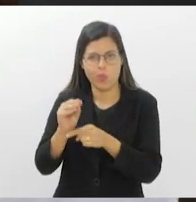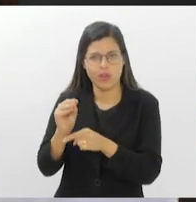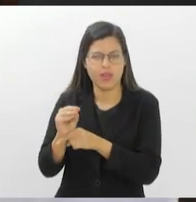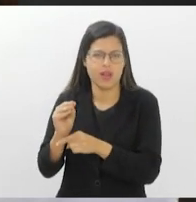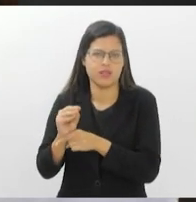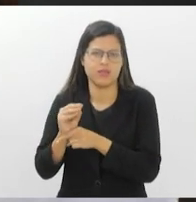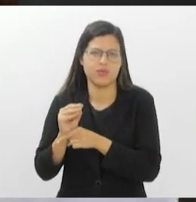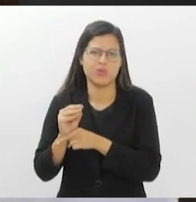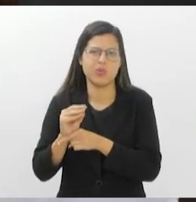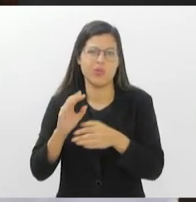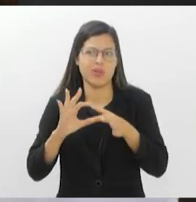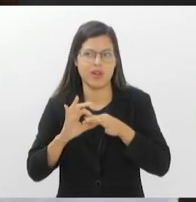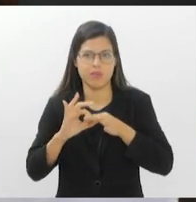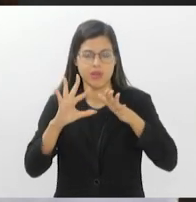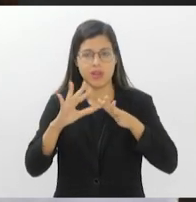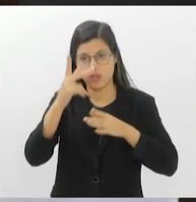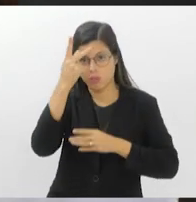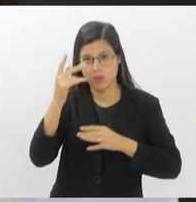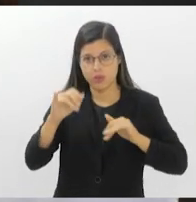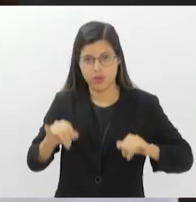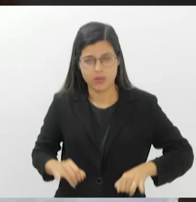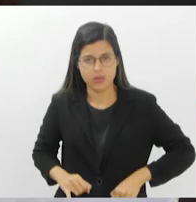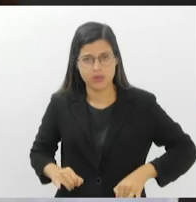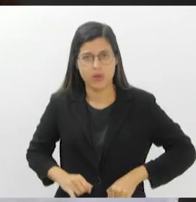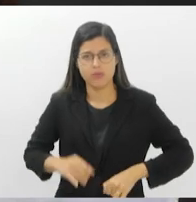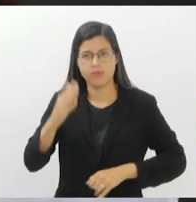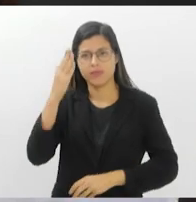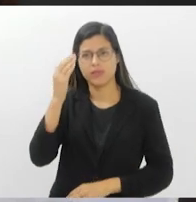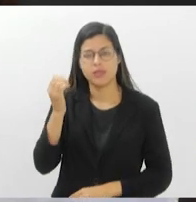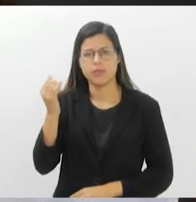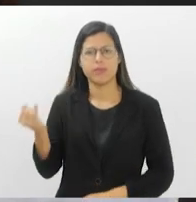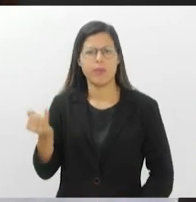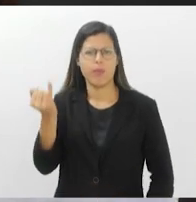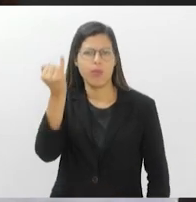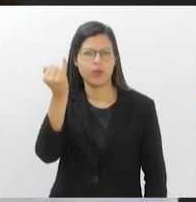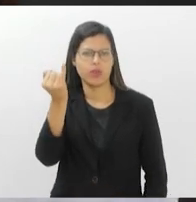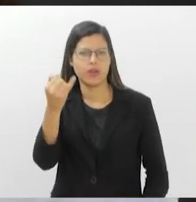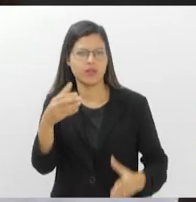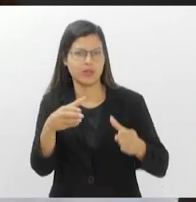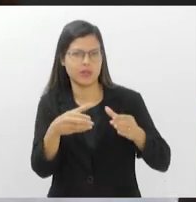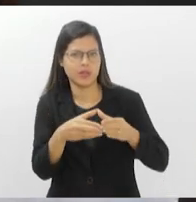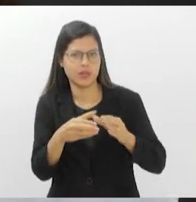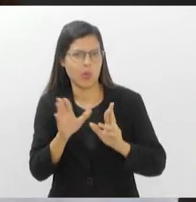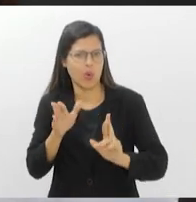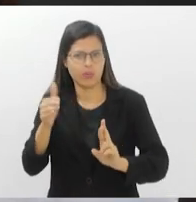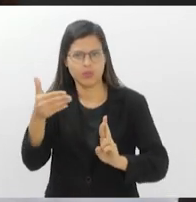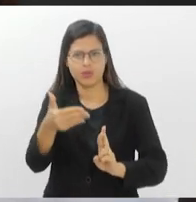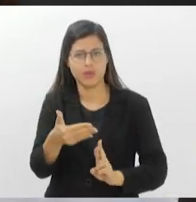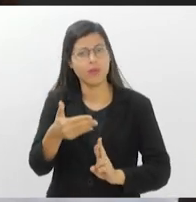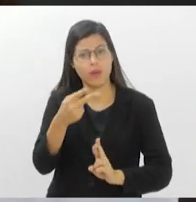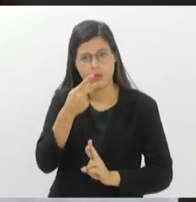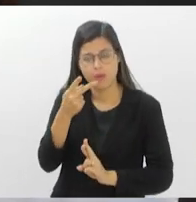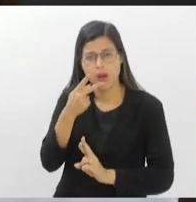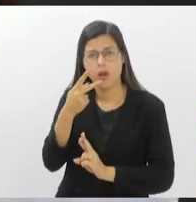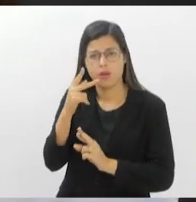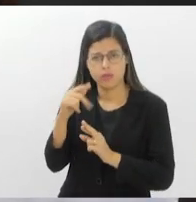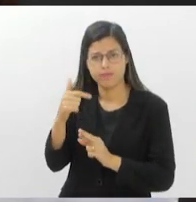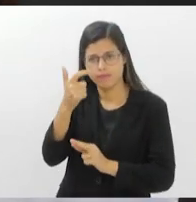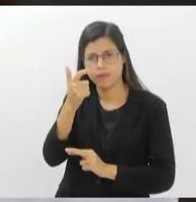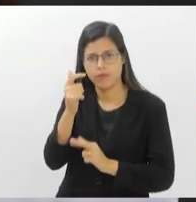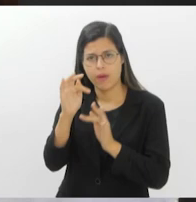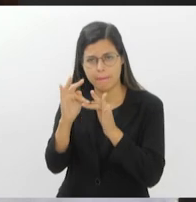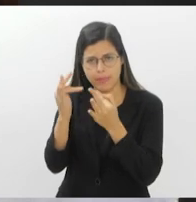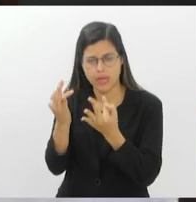sabe o quanto é importante a gente ter essa rede de referência. Eu falo na condição de familiar, na condição de usuário,